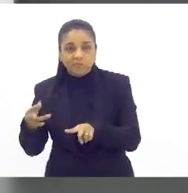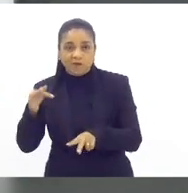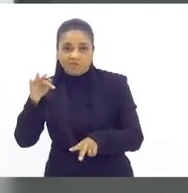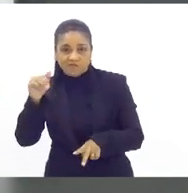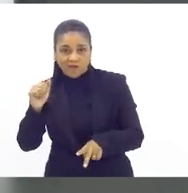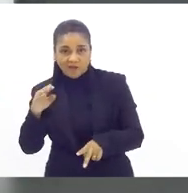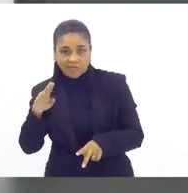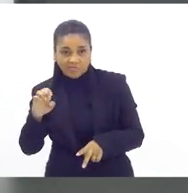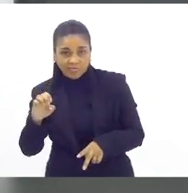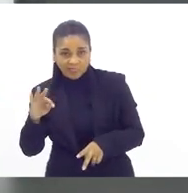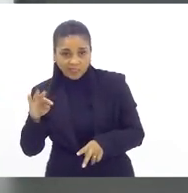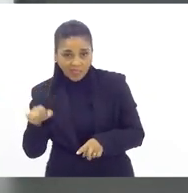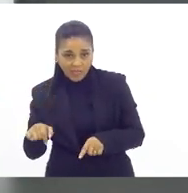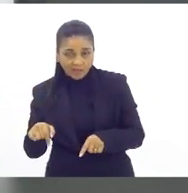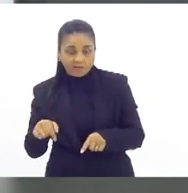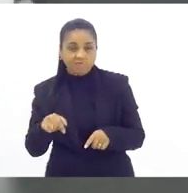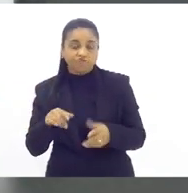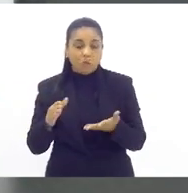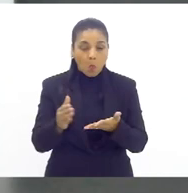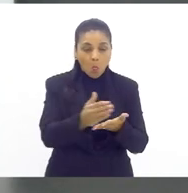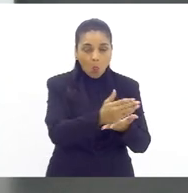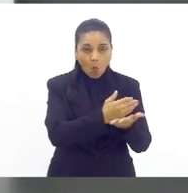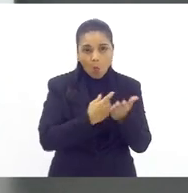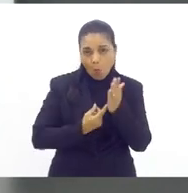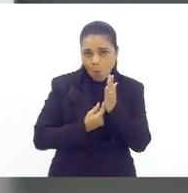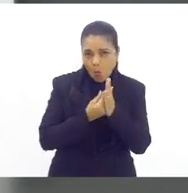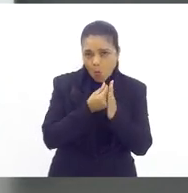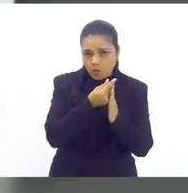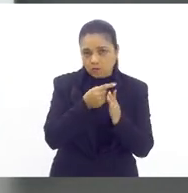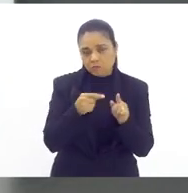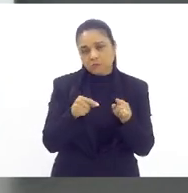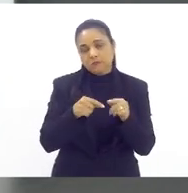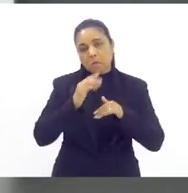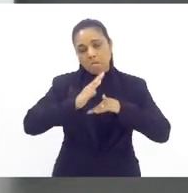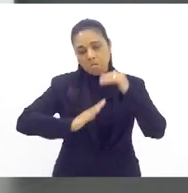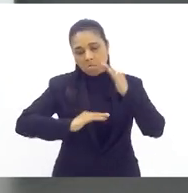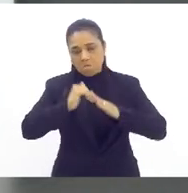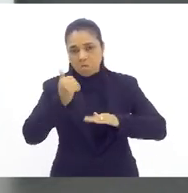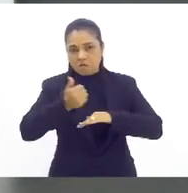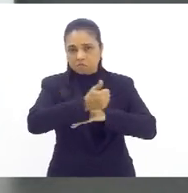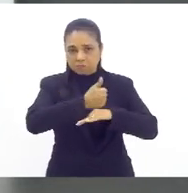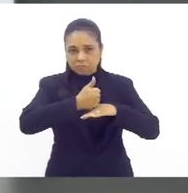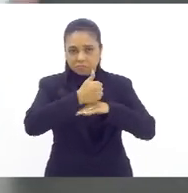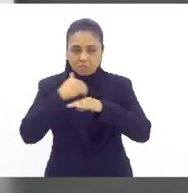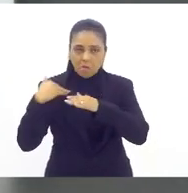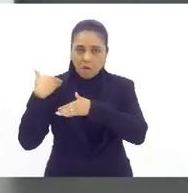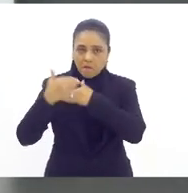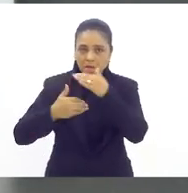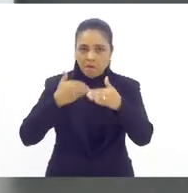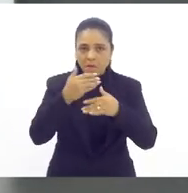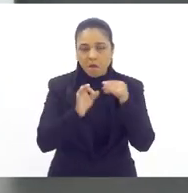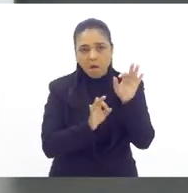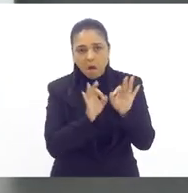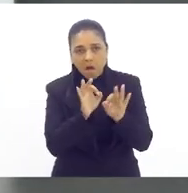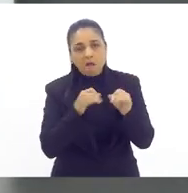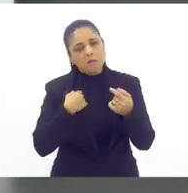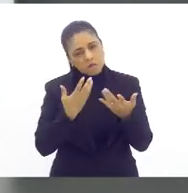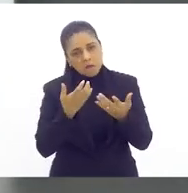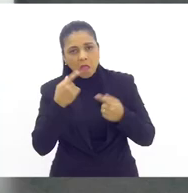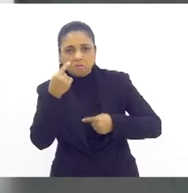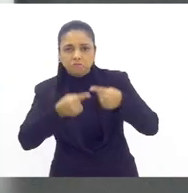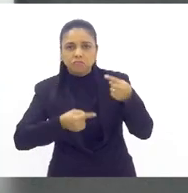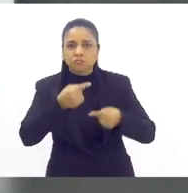aqui para o nosso orçamento para o nosso plano de cargo de salário né a gente quer discutir isso então